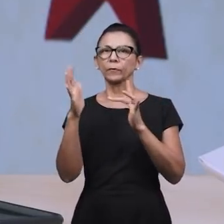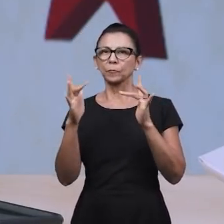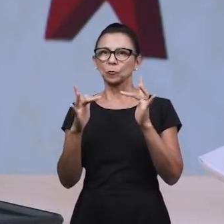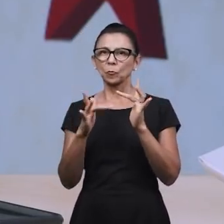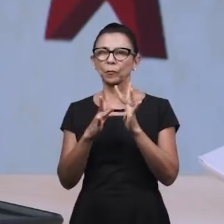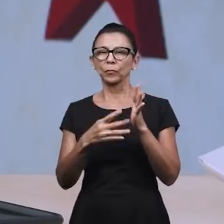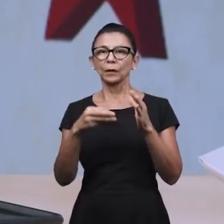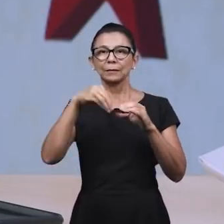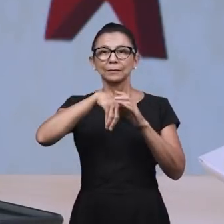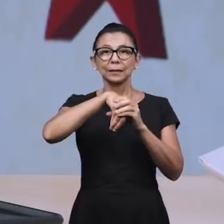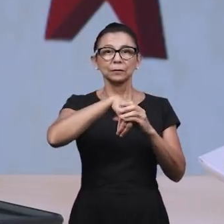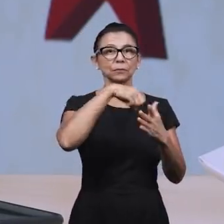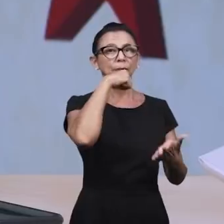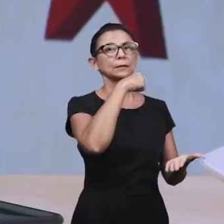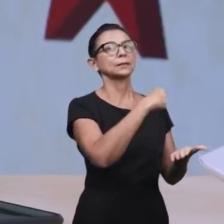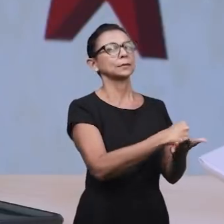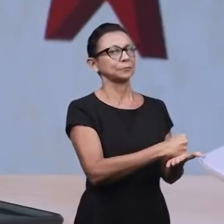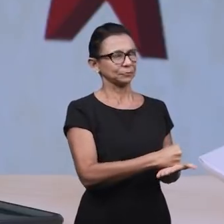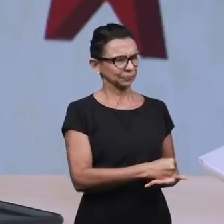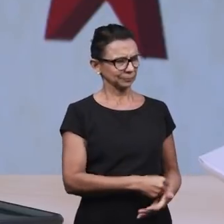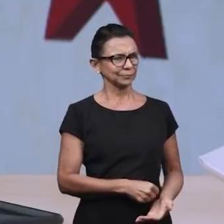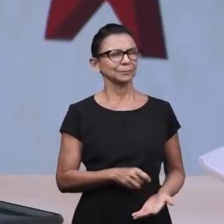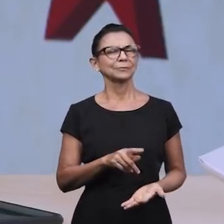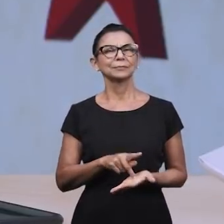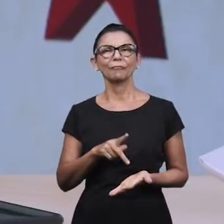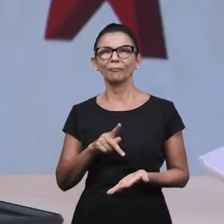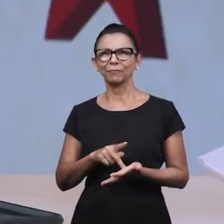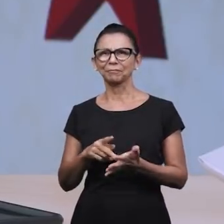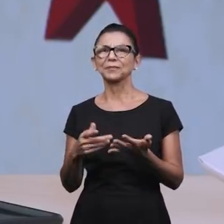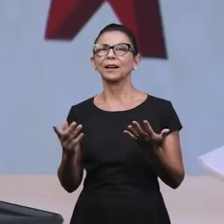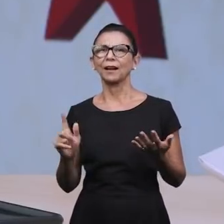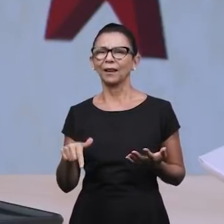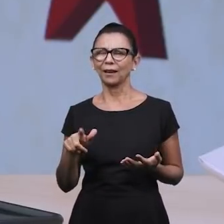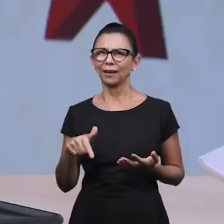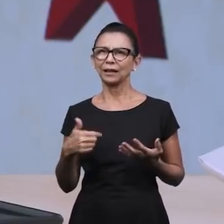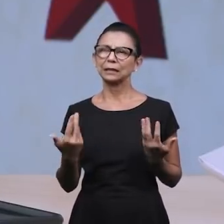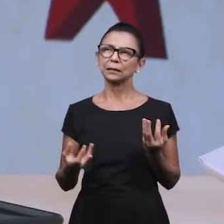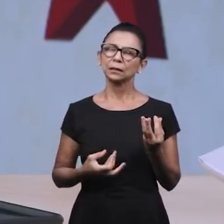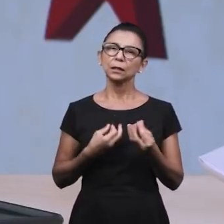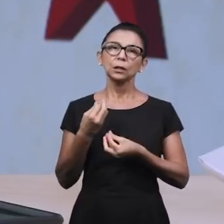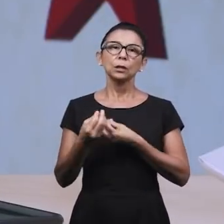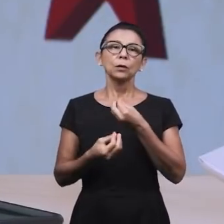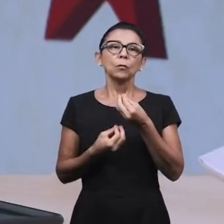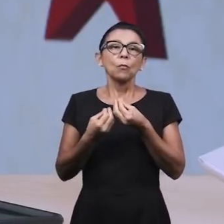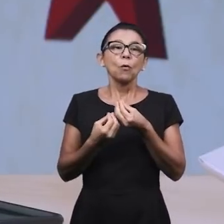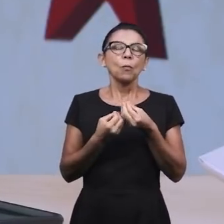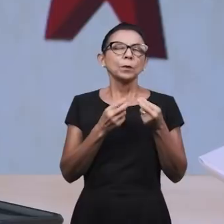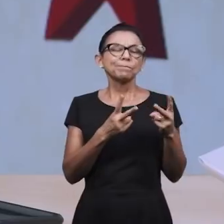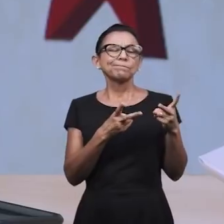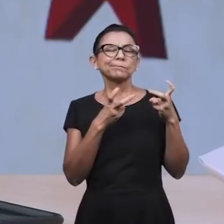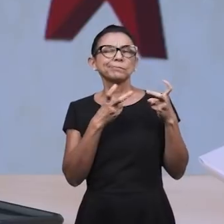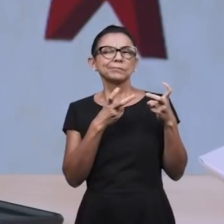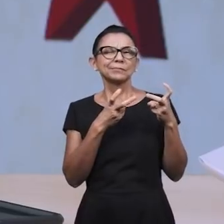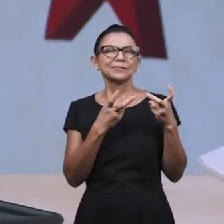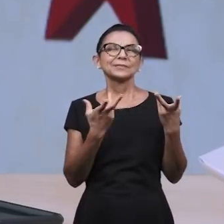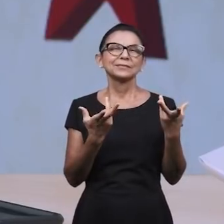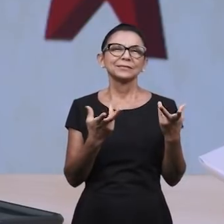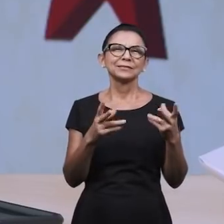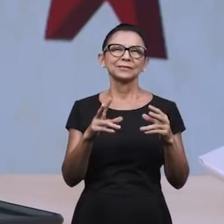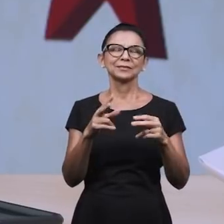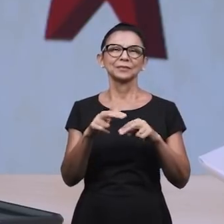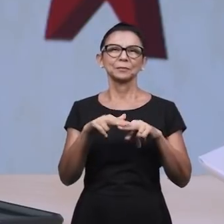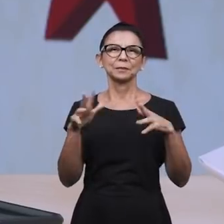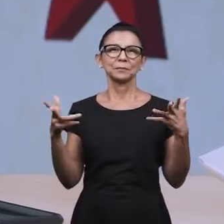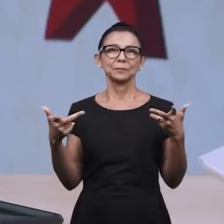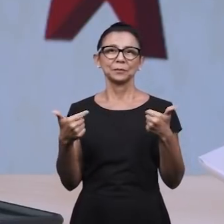Velho Testamento. É isso mesmo, você ouviu direito. É Jesus no Velho Testamento. A forma como encontramos o Senhor Jesus de maneira